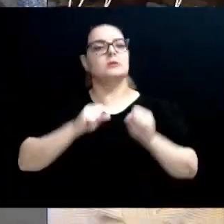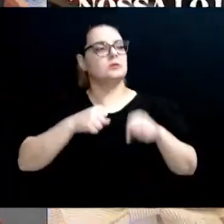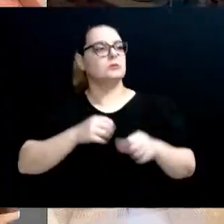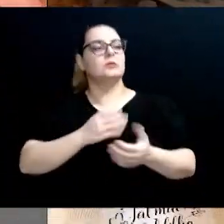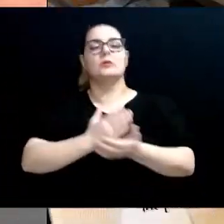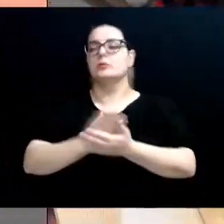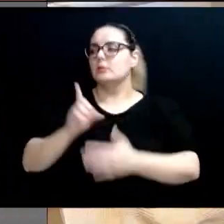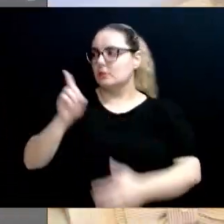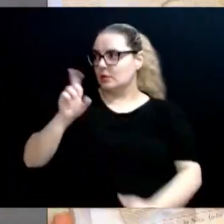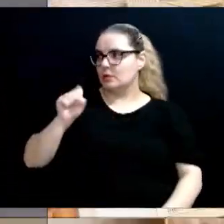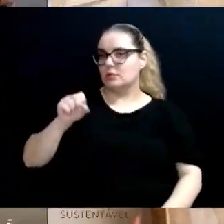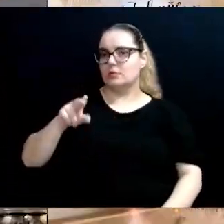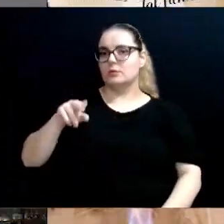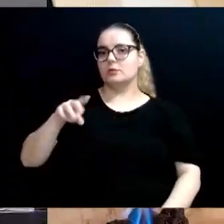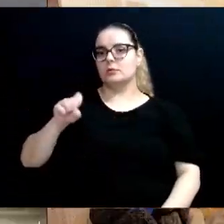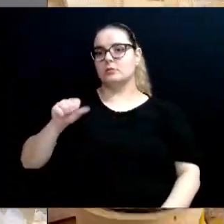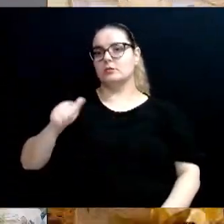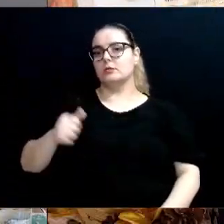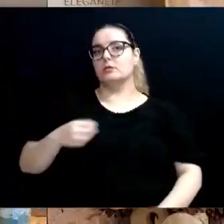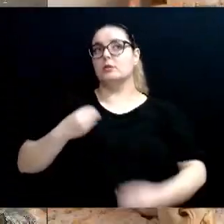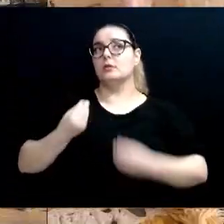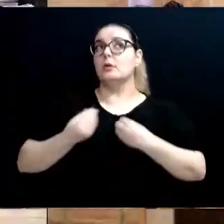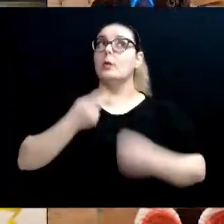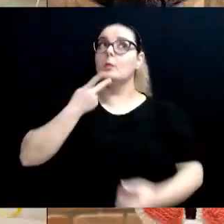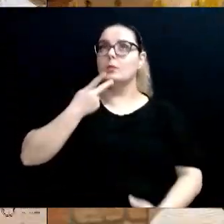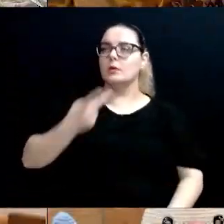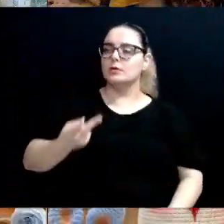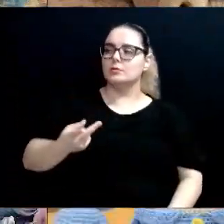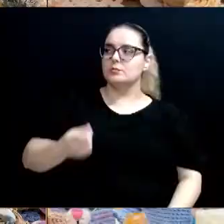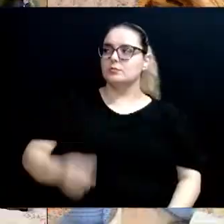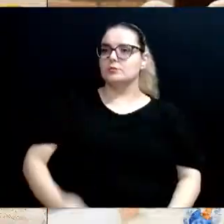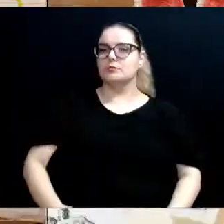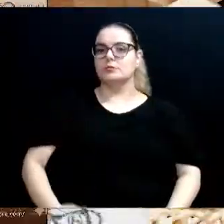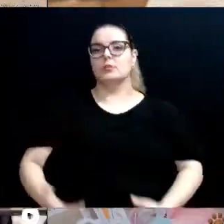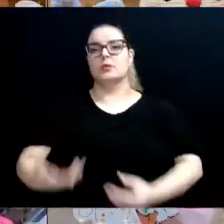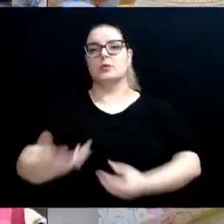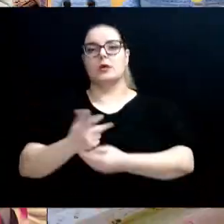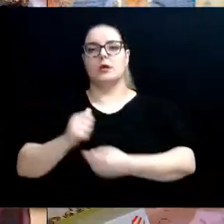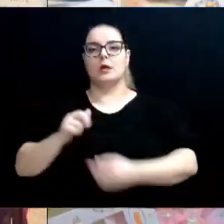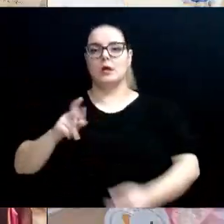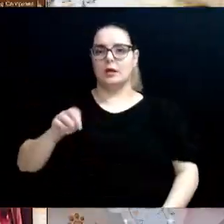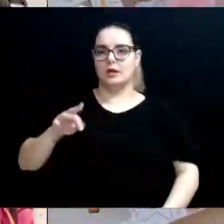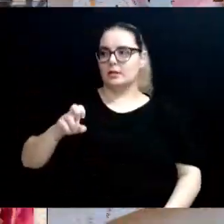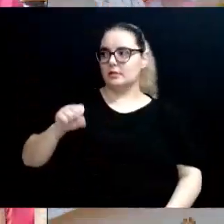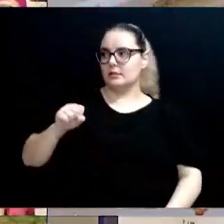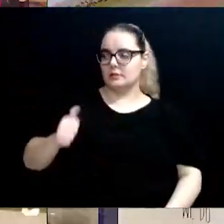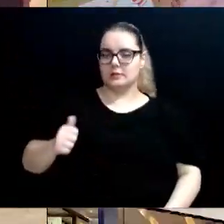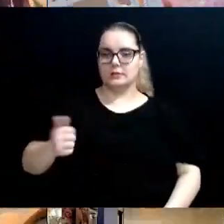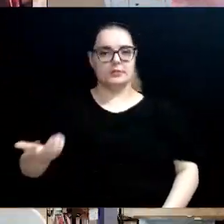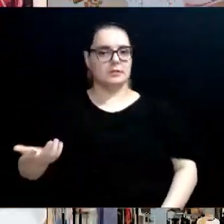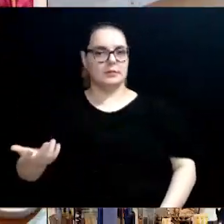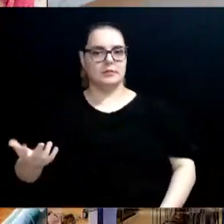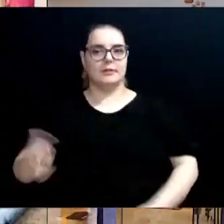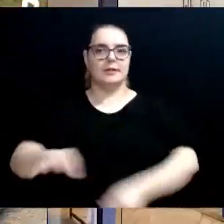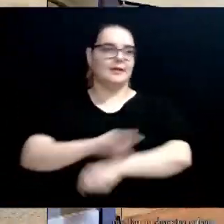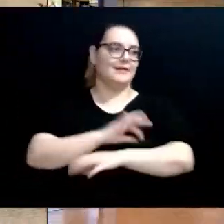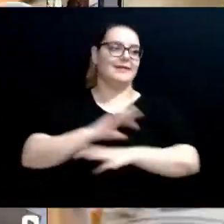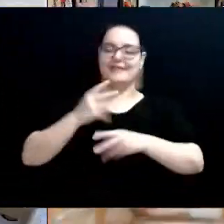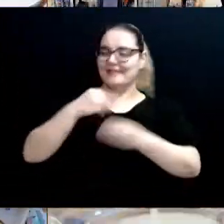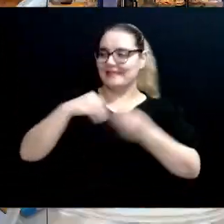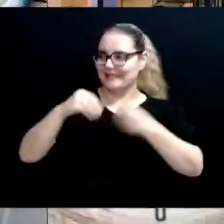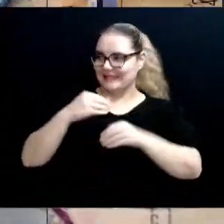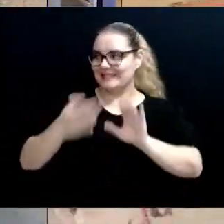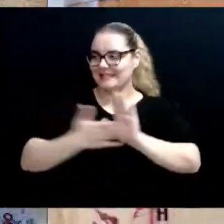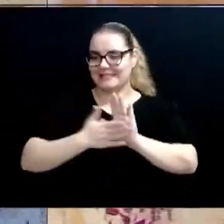tem 9 anos, começou lá em Sousas, o que você diz como artesã, como empreendedora,